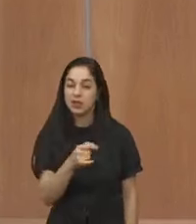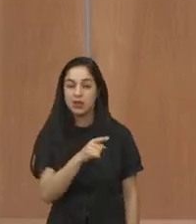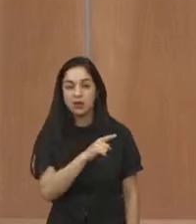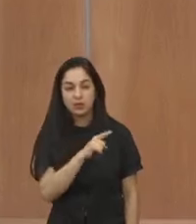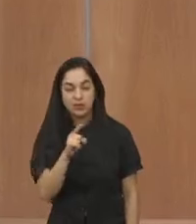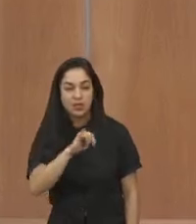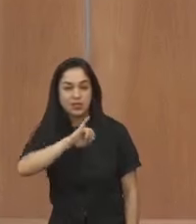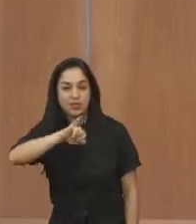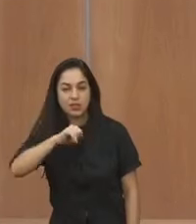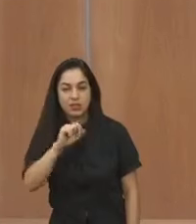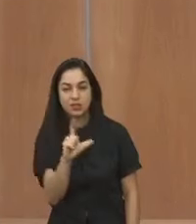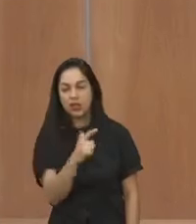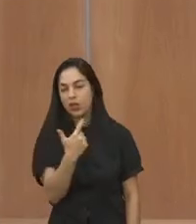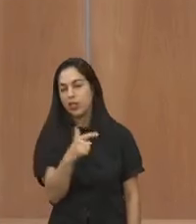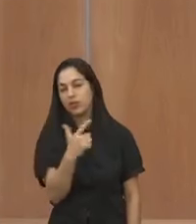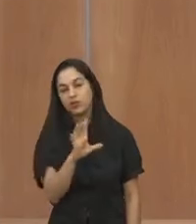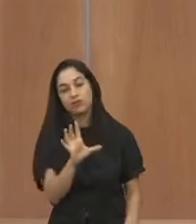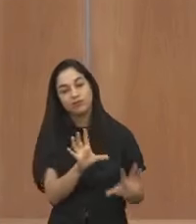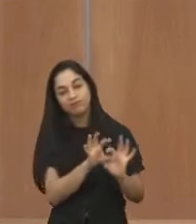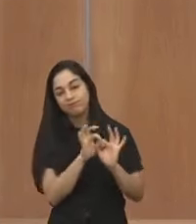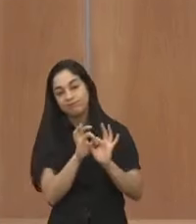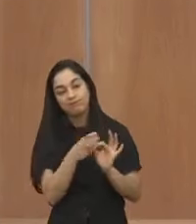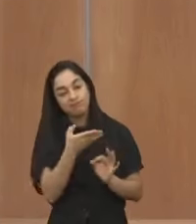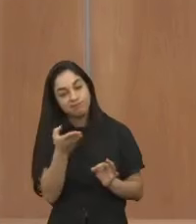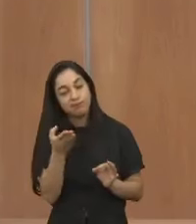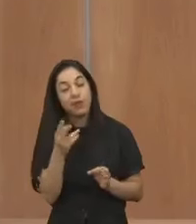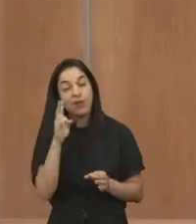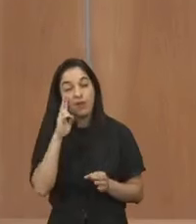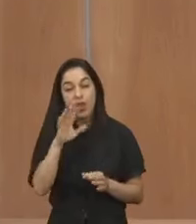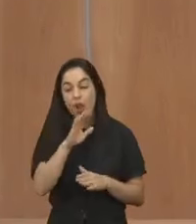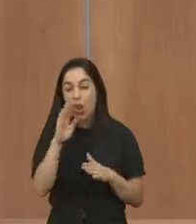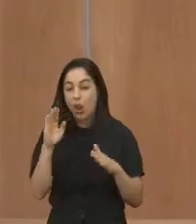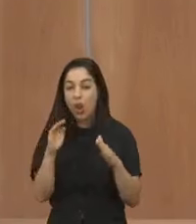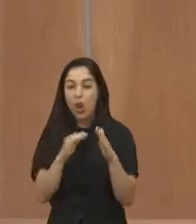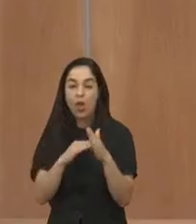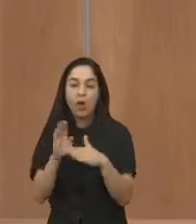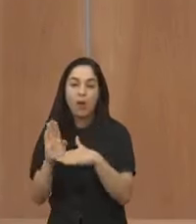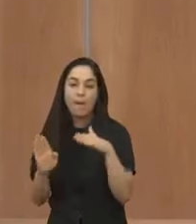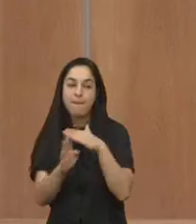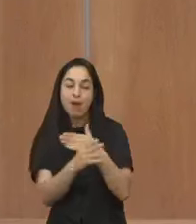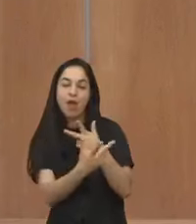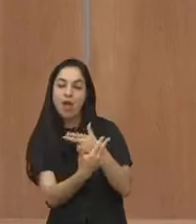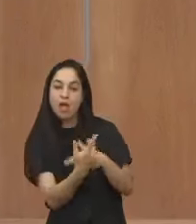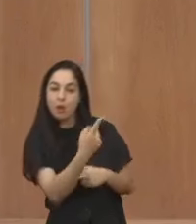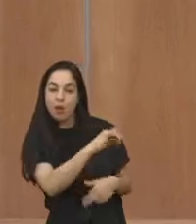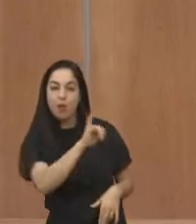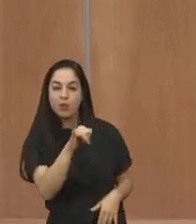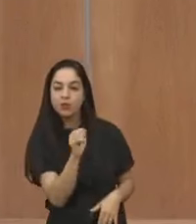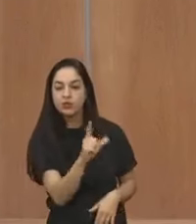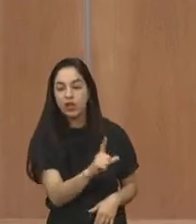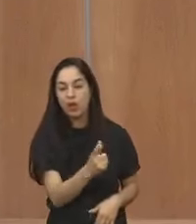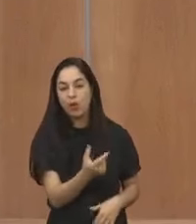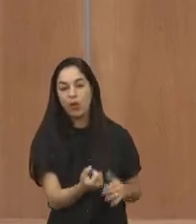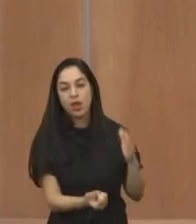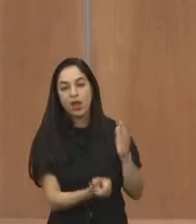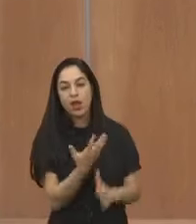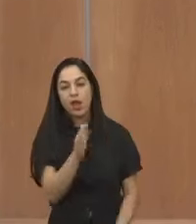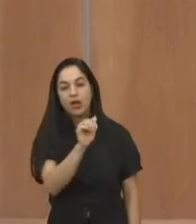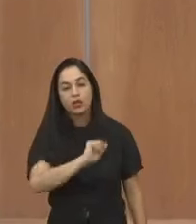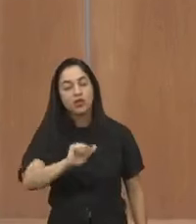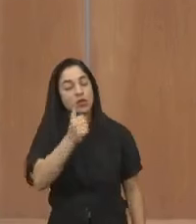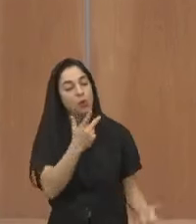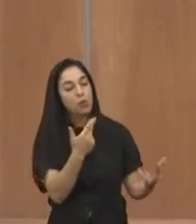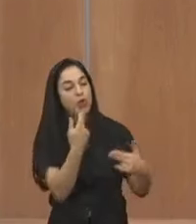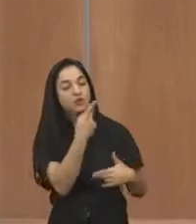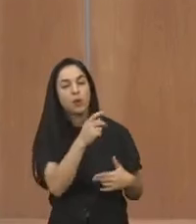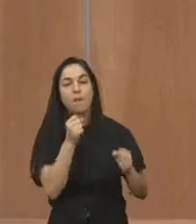no Veranejal, e fica um exemplo aí para todos os bairros, começar a trabalhar para montar associações igual a de vocês, para que possa fazer